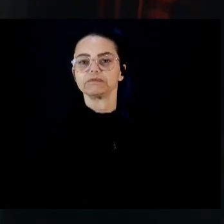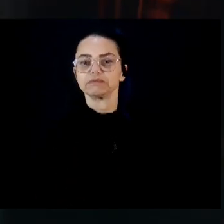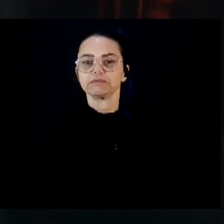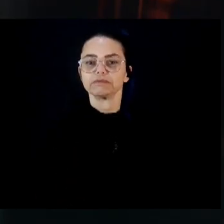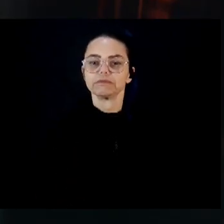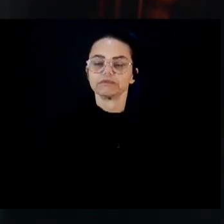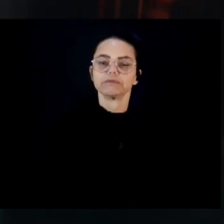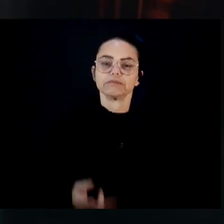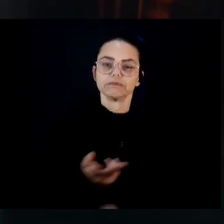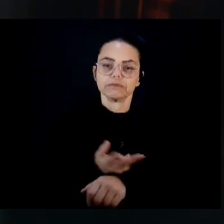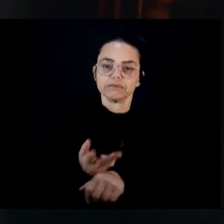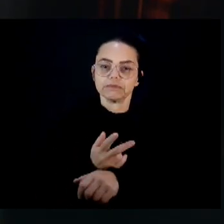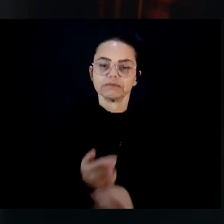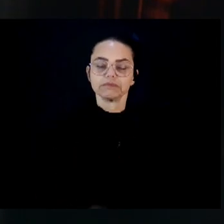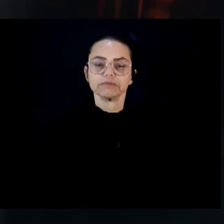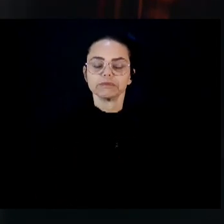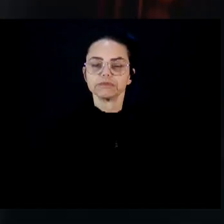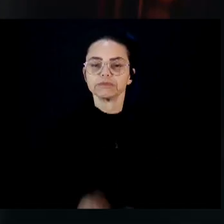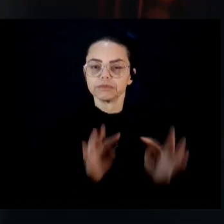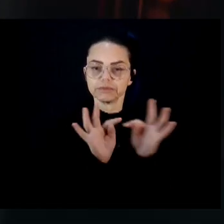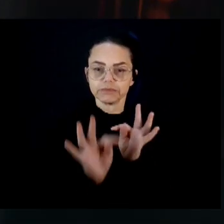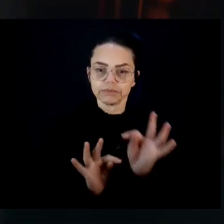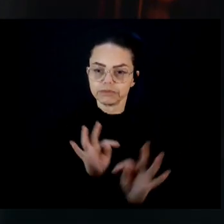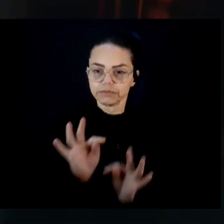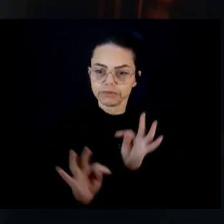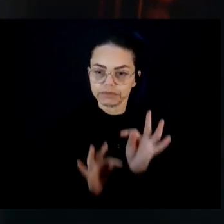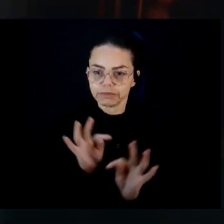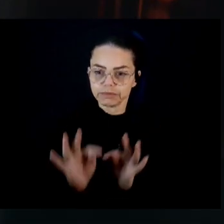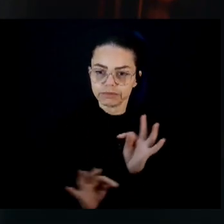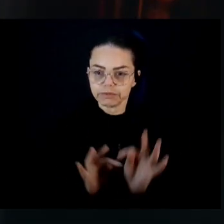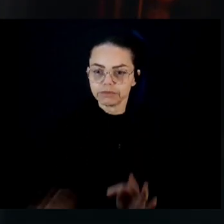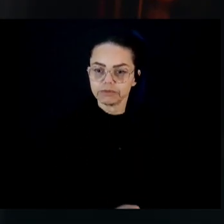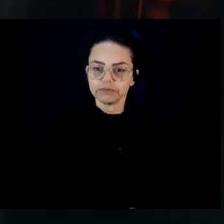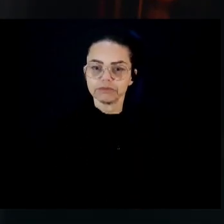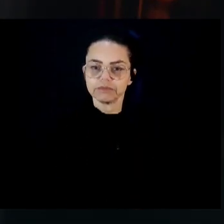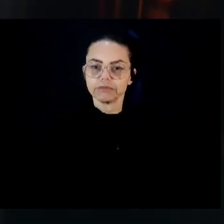tipo de tratamento de vitamina